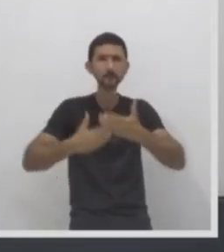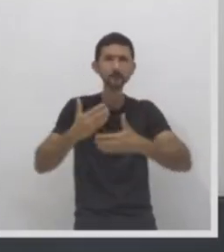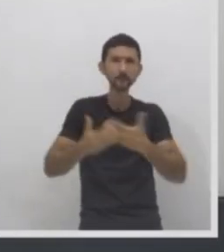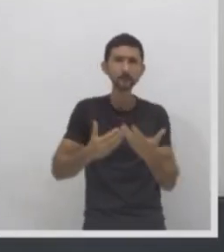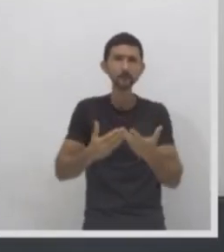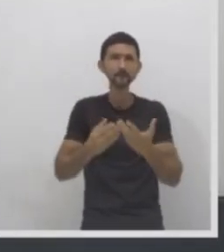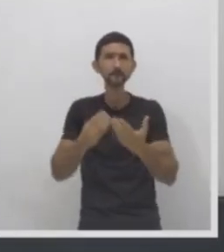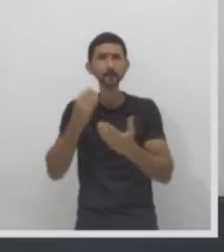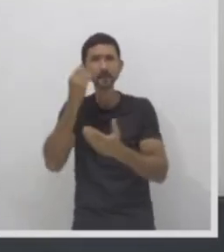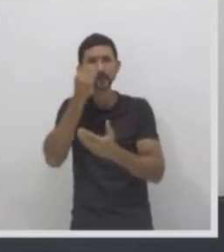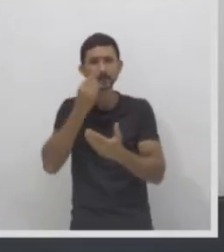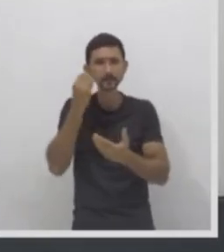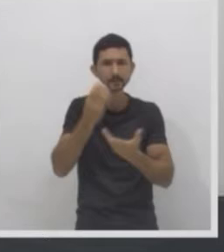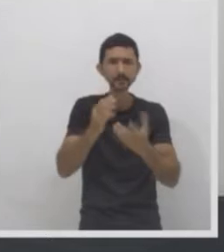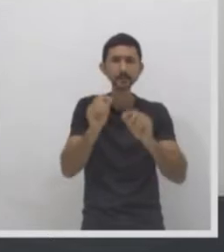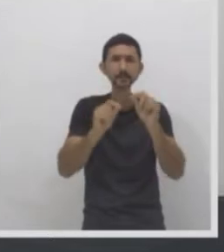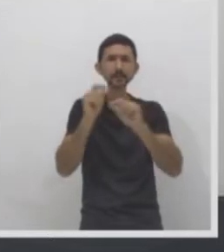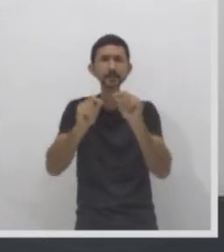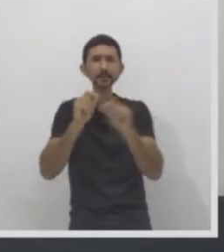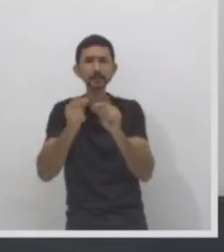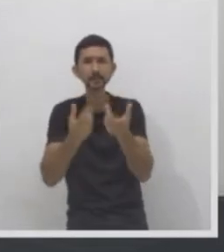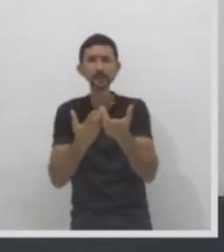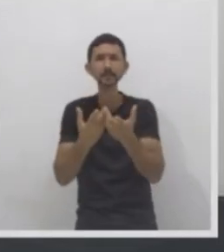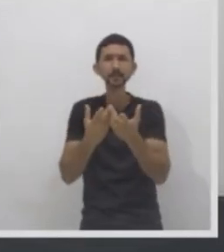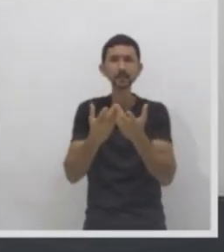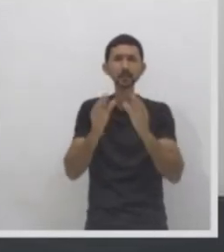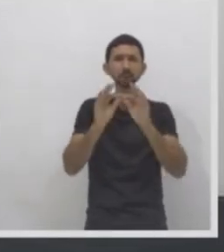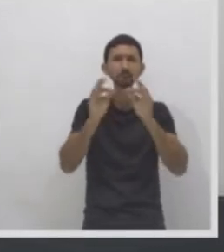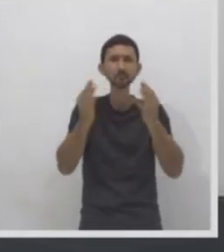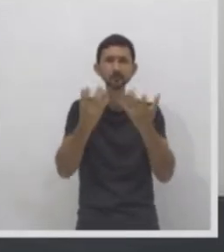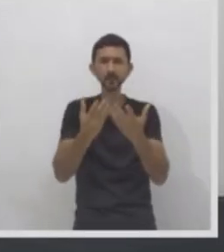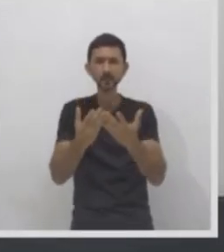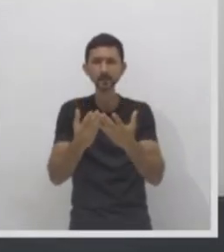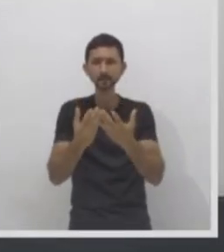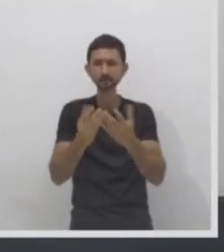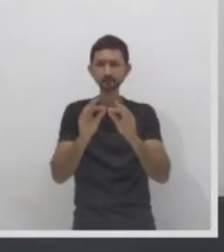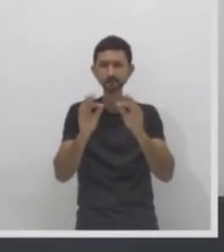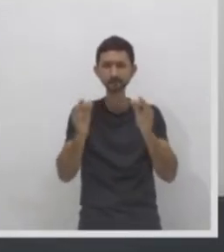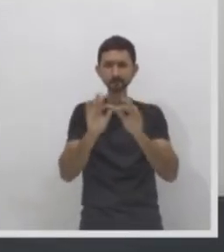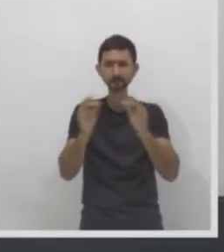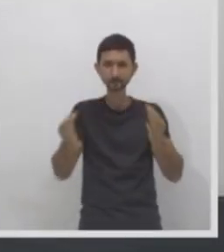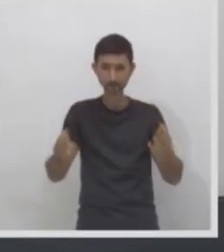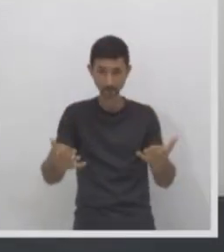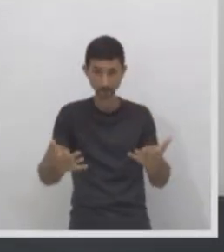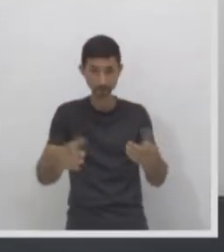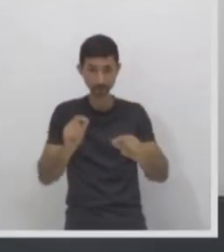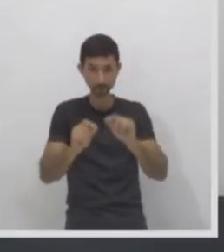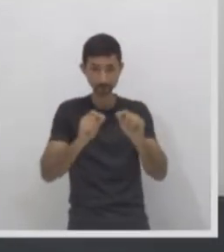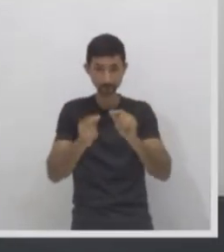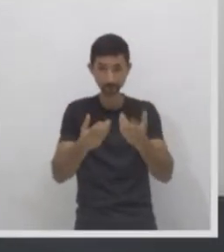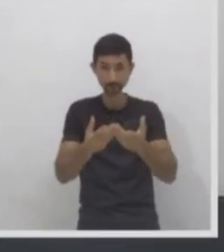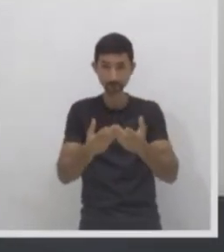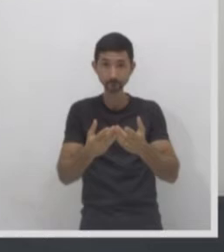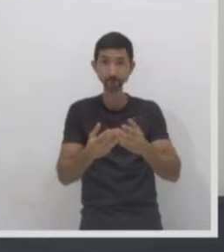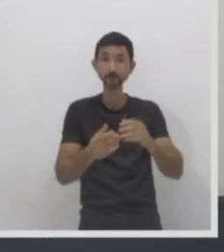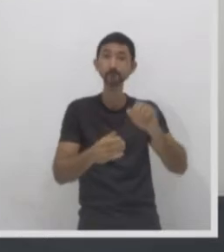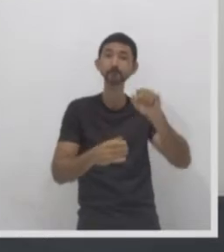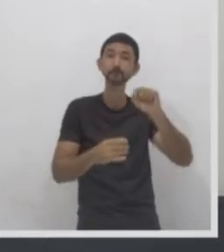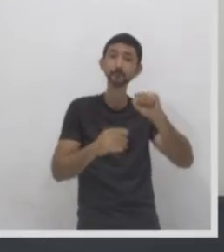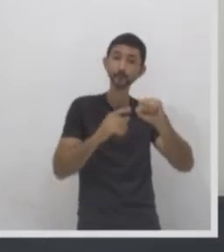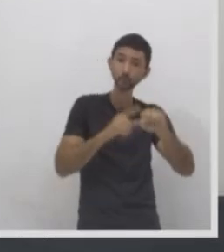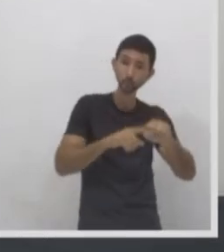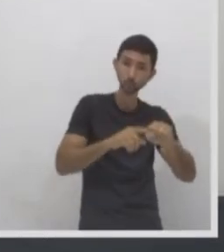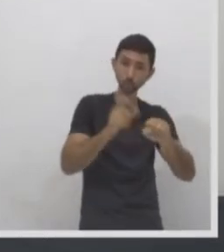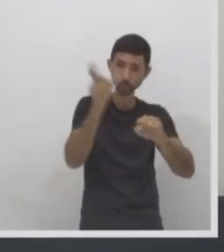uma análise, que nós chamamos de análise sintática, tem um nome específico. Você já viu o sujeito e o predicado, você